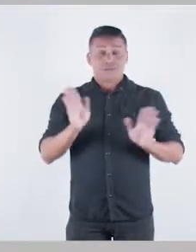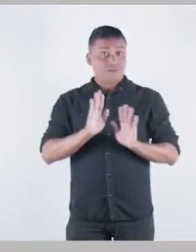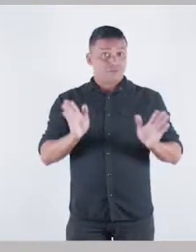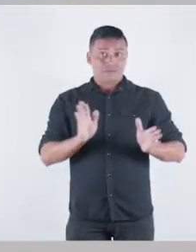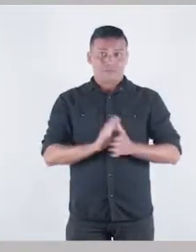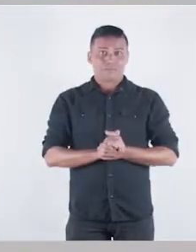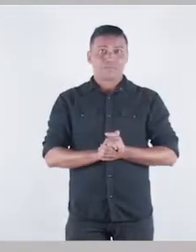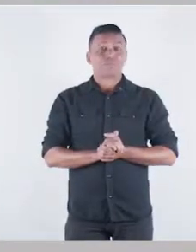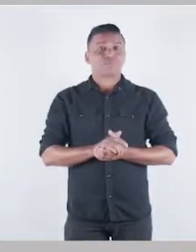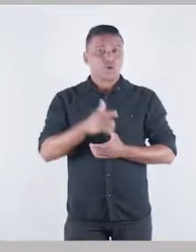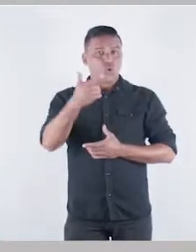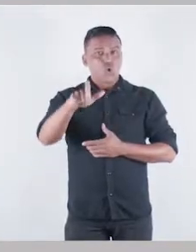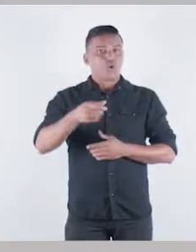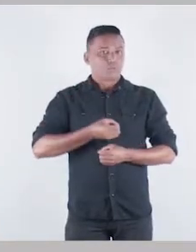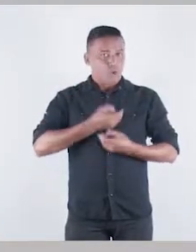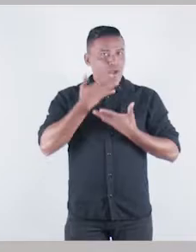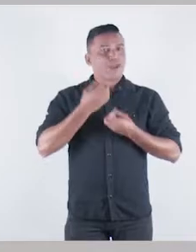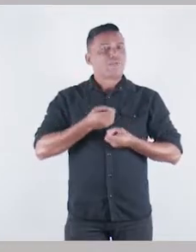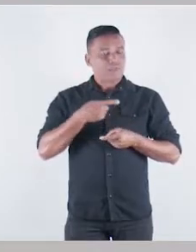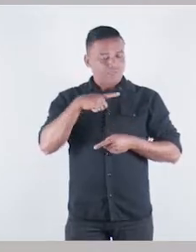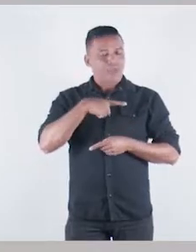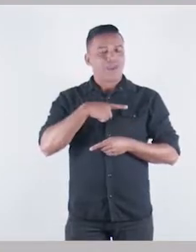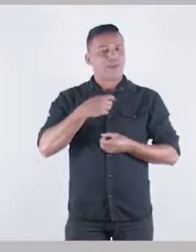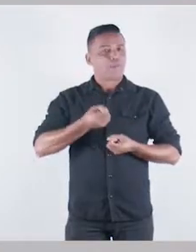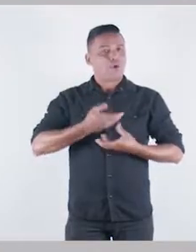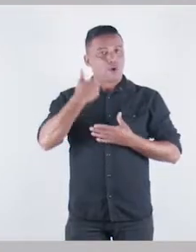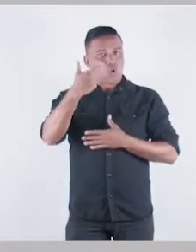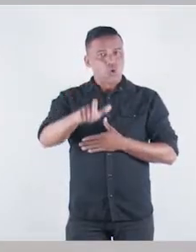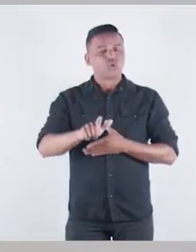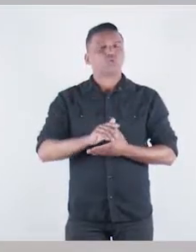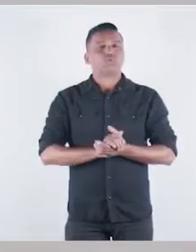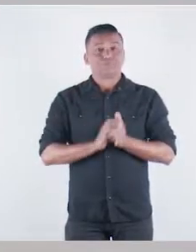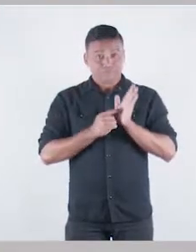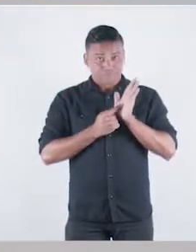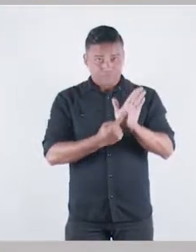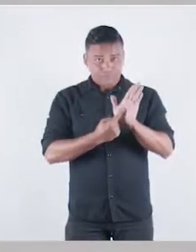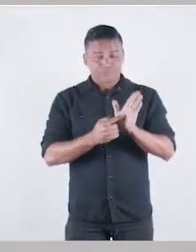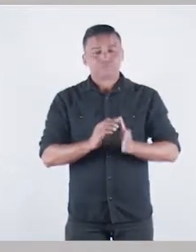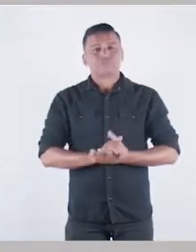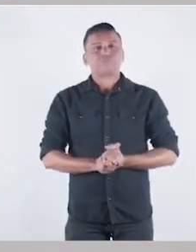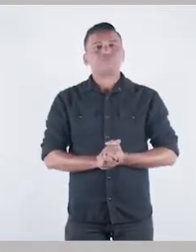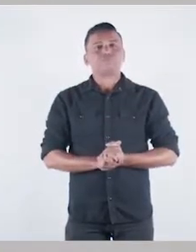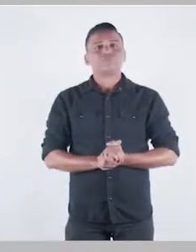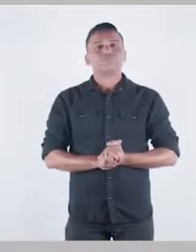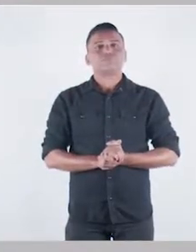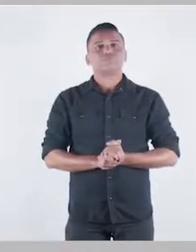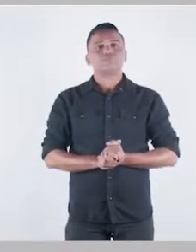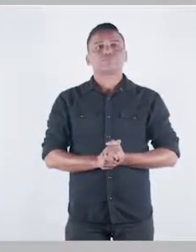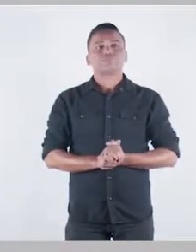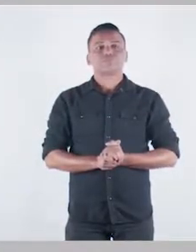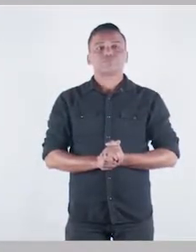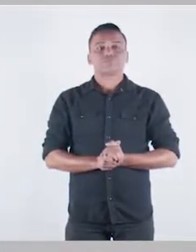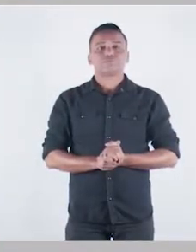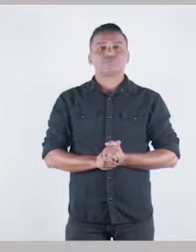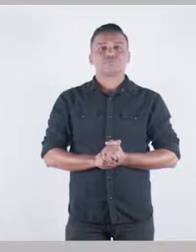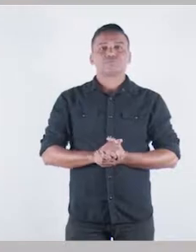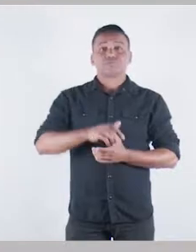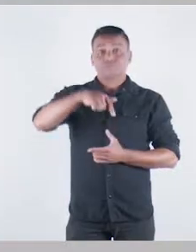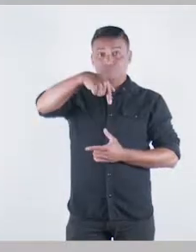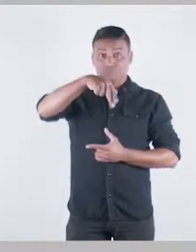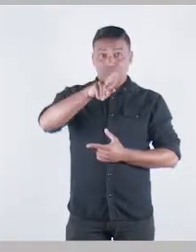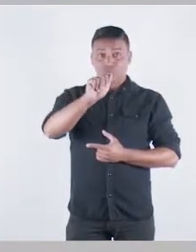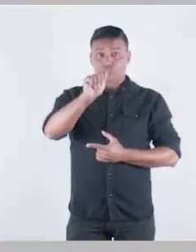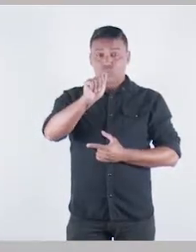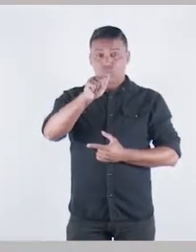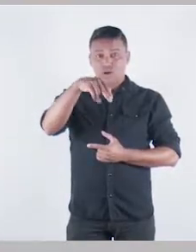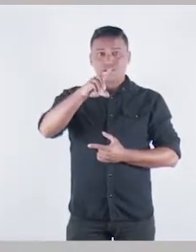E o outro poema desse movimento que eu destaquei é um poema chamado Quando o